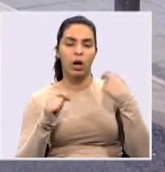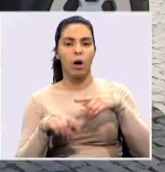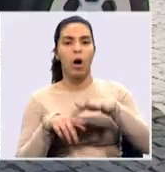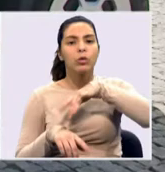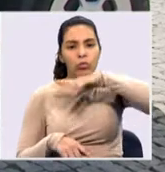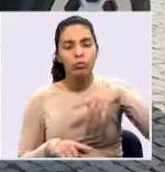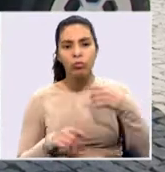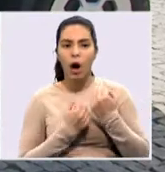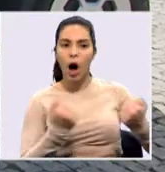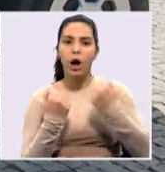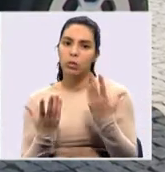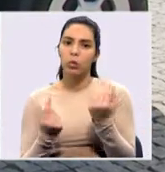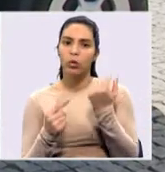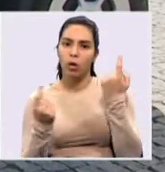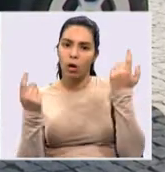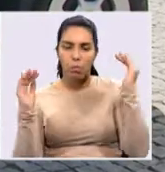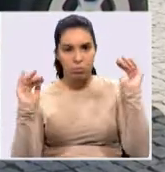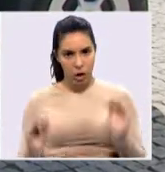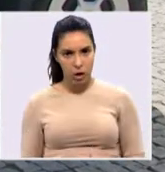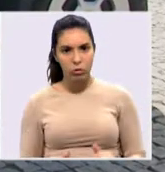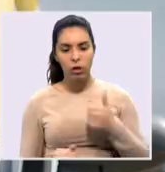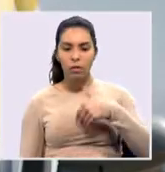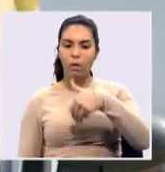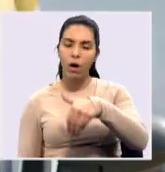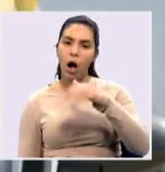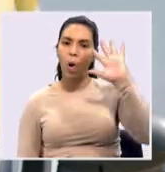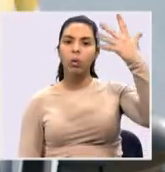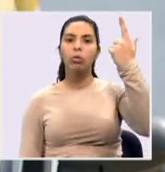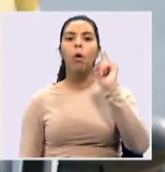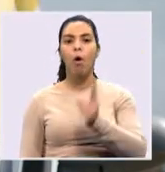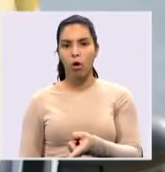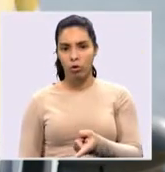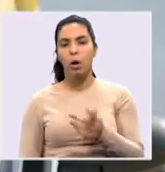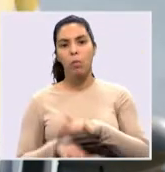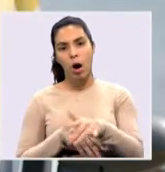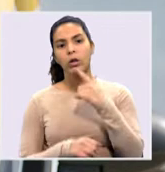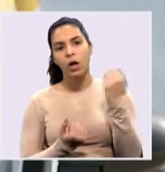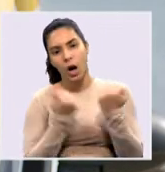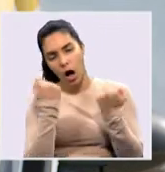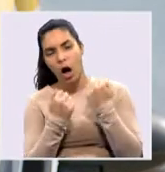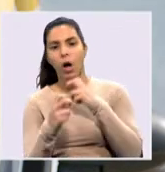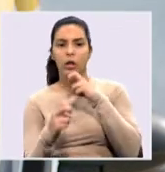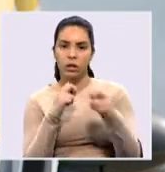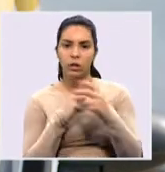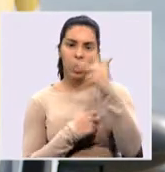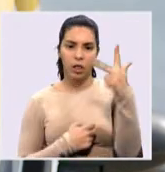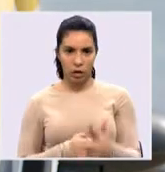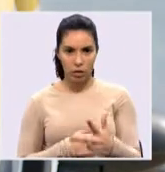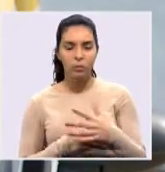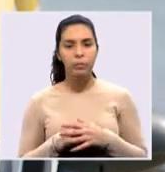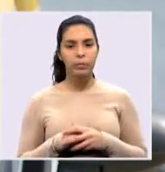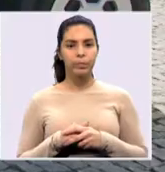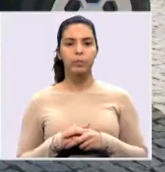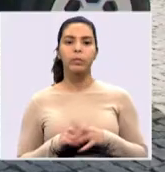poluição. E nós estamos já a prever o que é que vai acontecer muito brevemente na cidade de Lisboa. Daí optarmos pelas viaturas